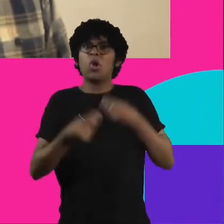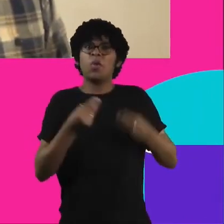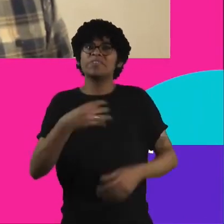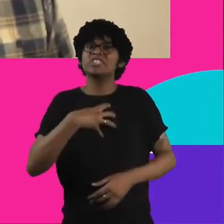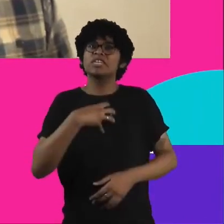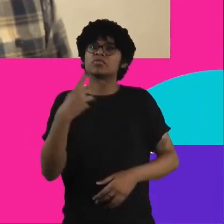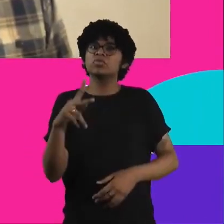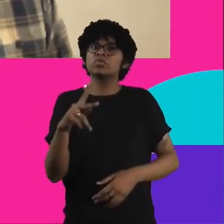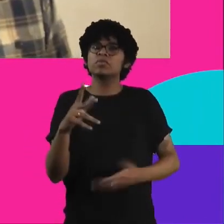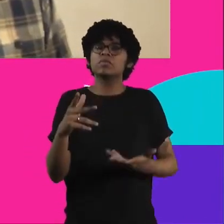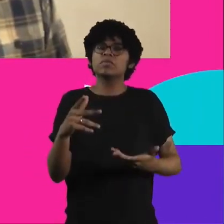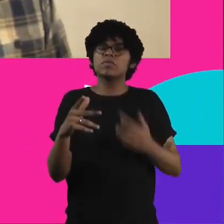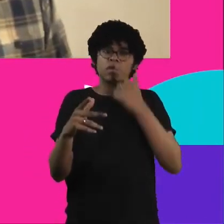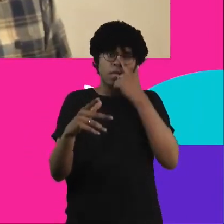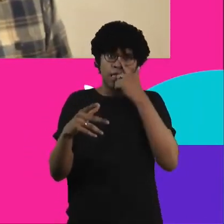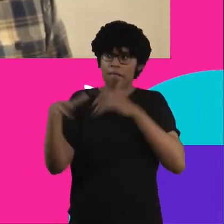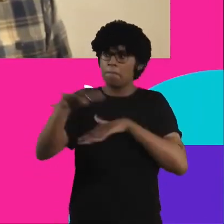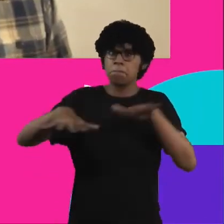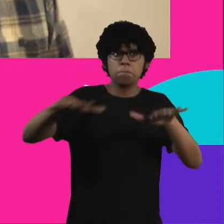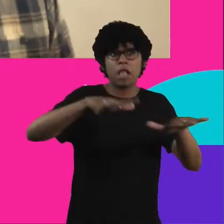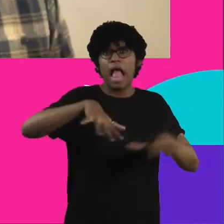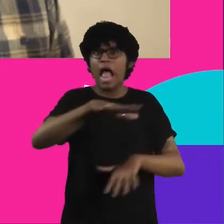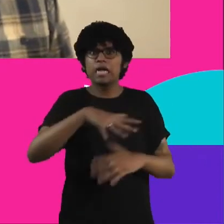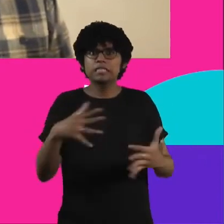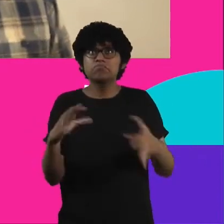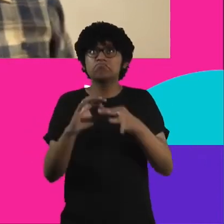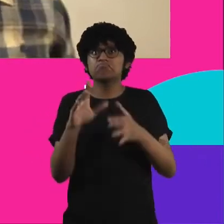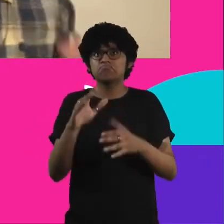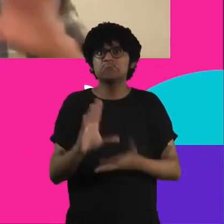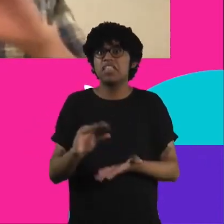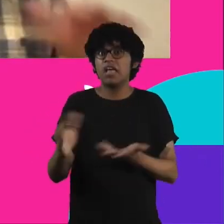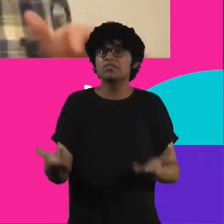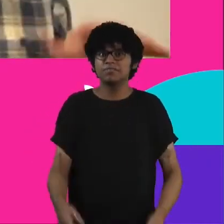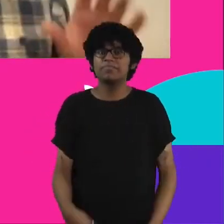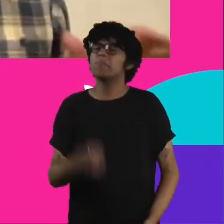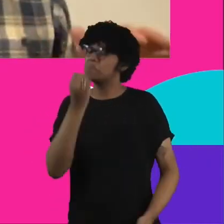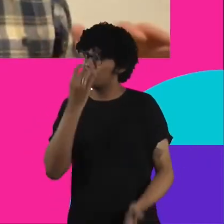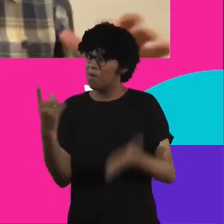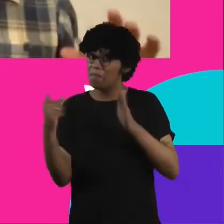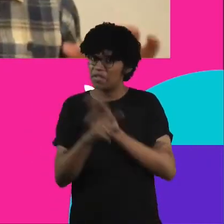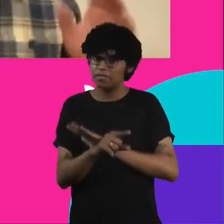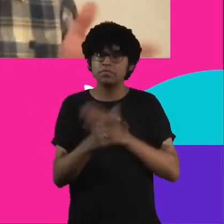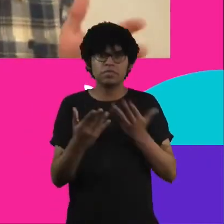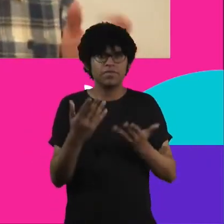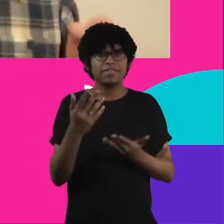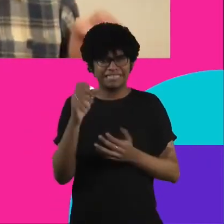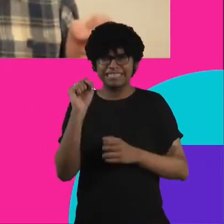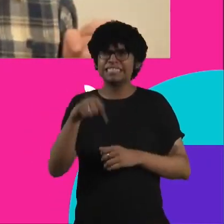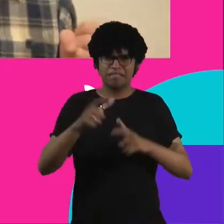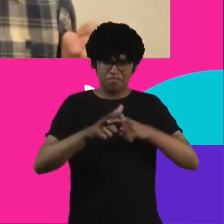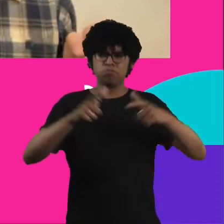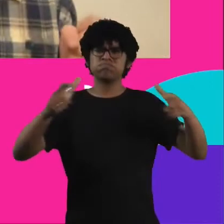seu impacto? É uma área que está crescendo? Como você vê o envolvimento das pessoas nessa área? Essa pergunta é ótima. Eu acho que